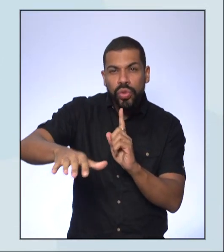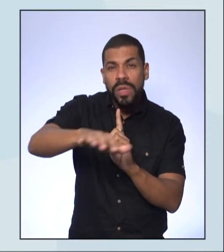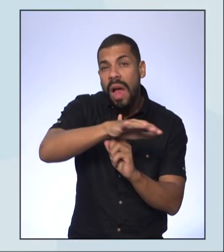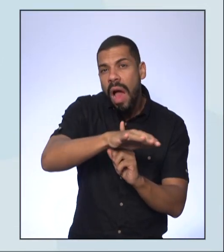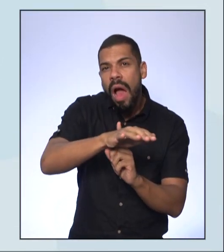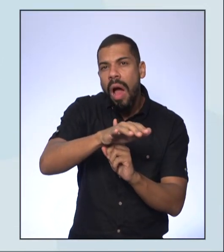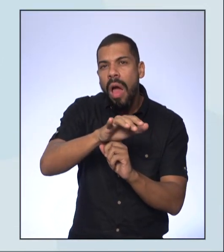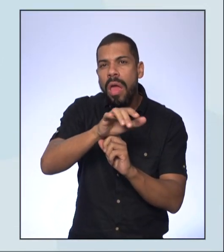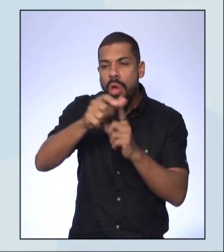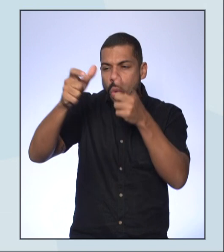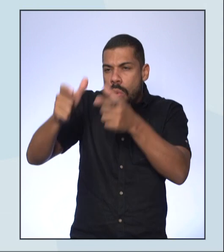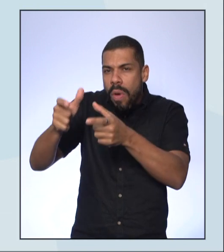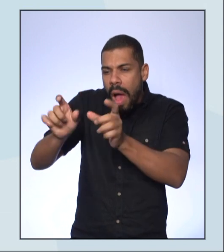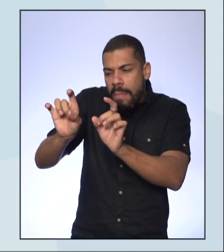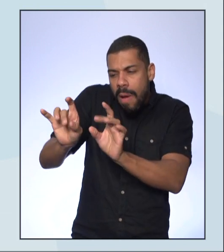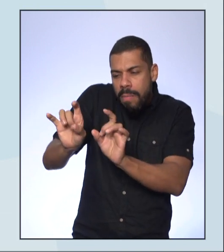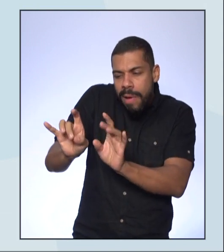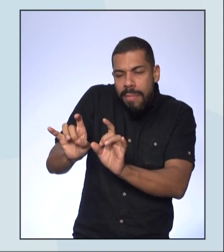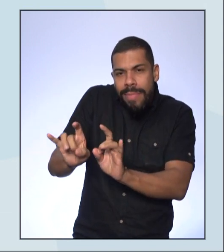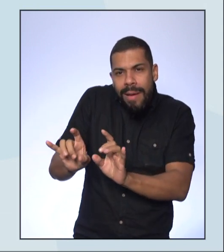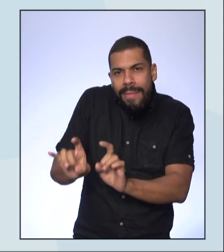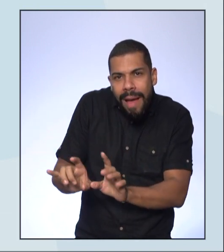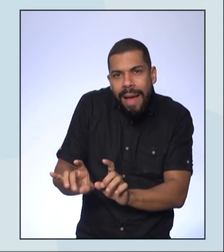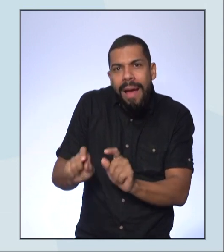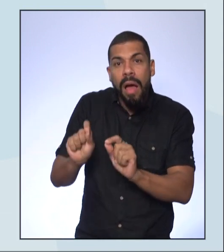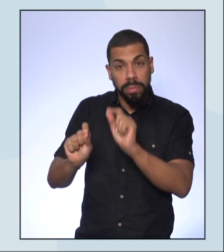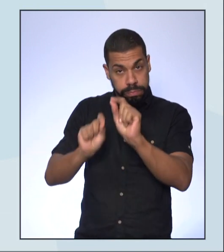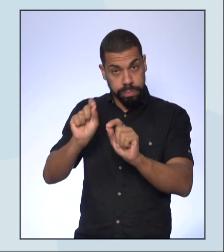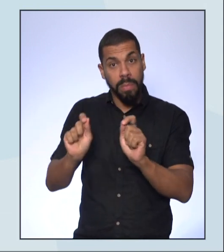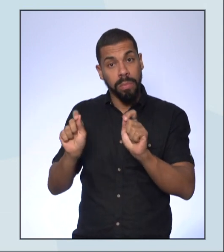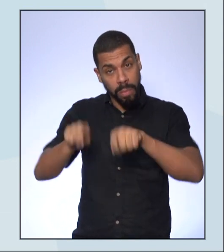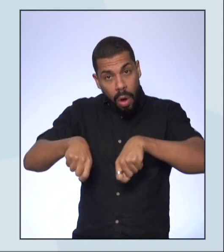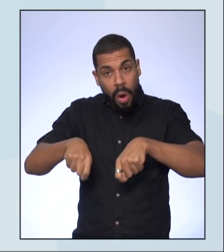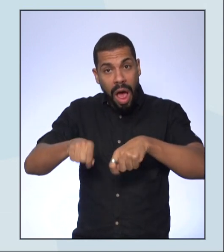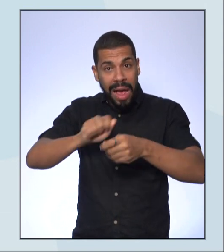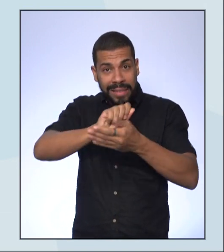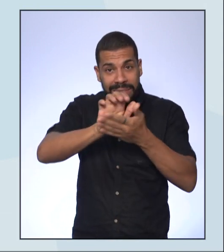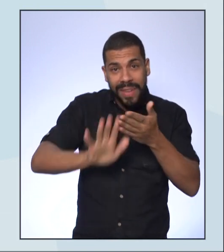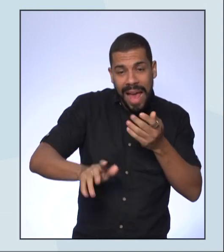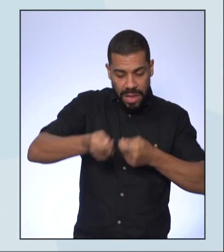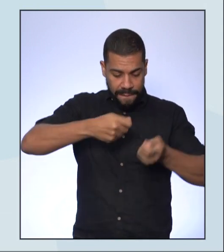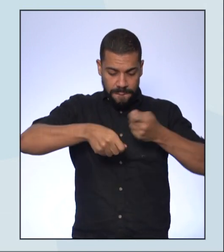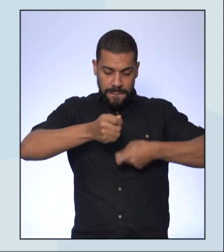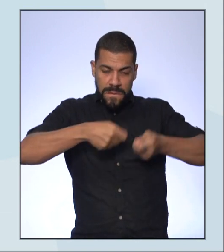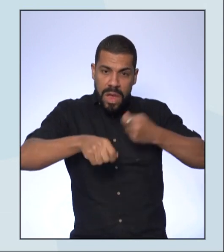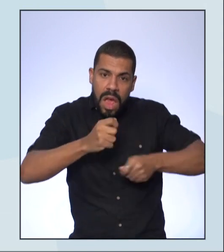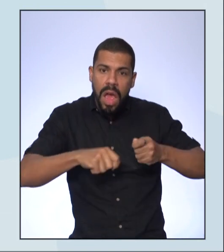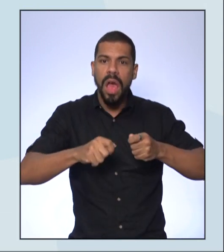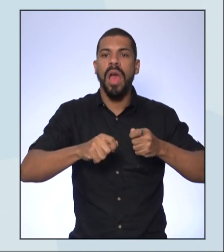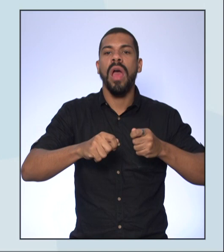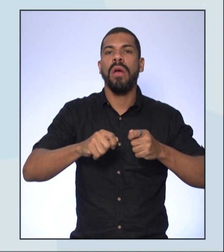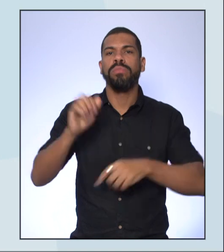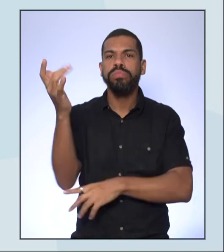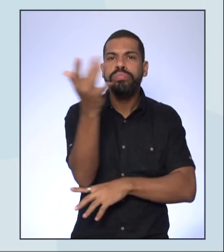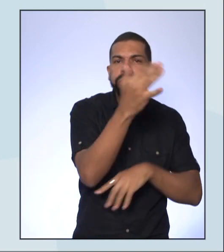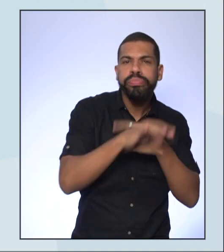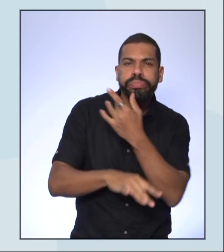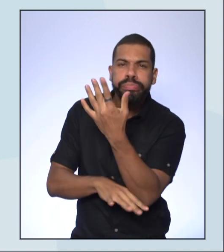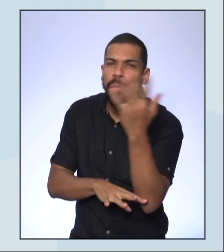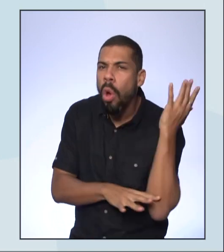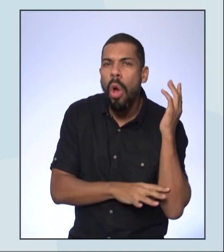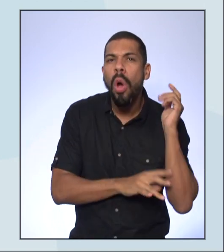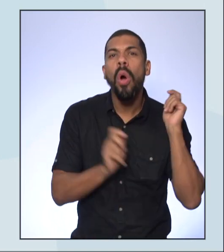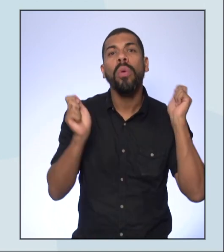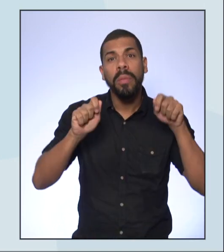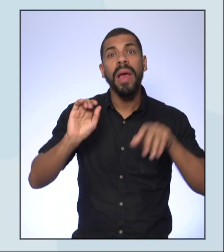áreas específicas, né, que causam esse prejuízo, né, às atividades econômicas, ambientais e humanas, acontece